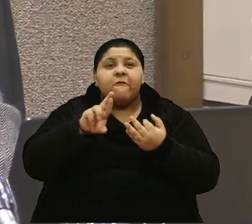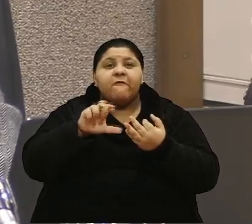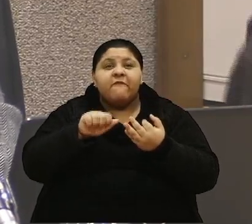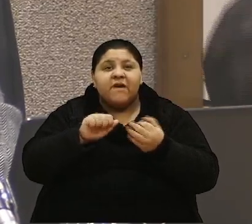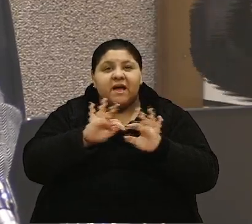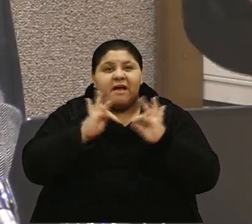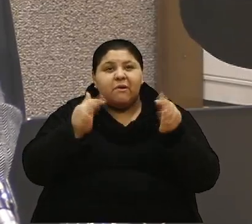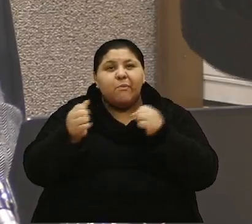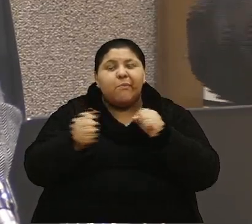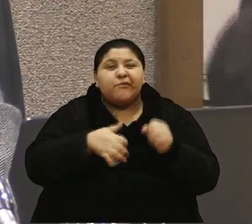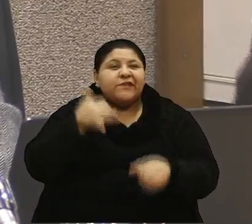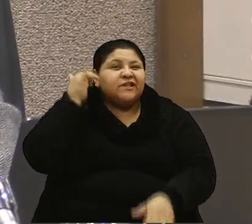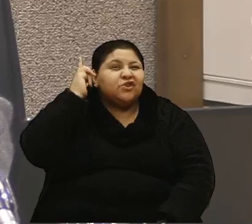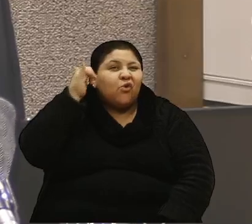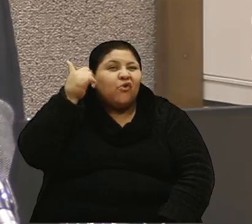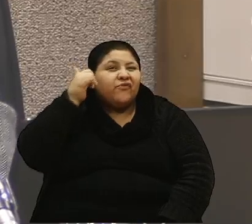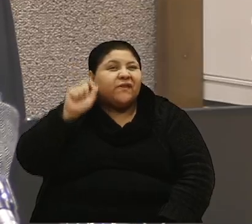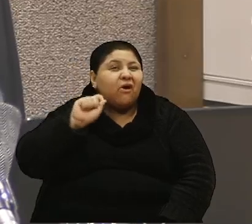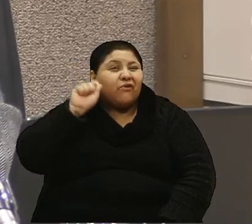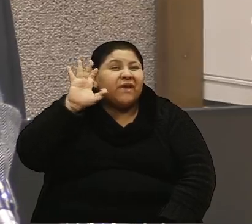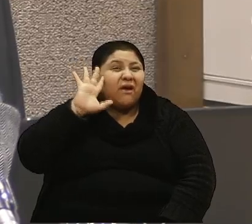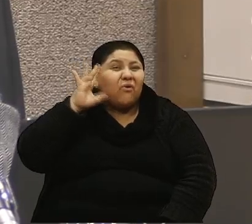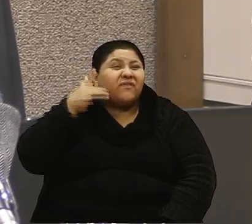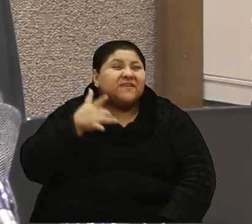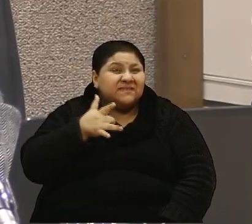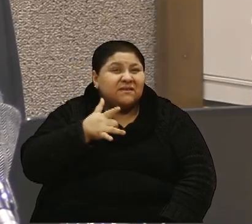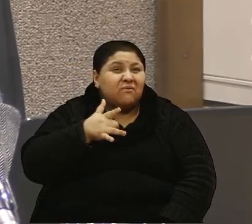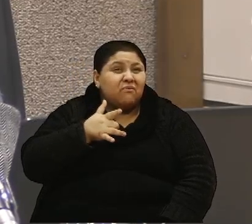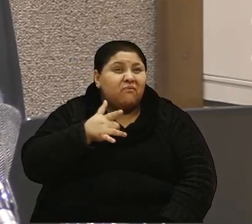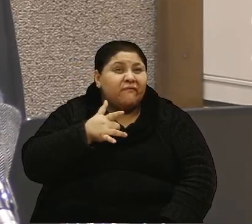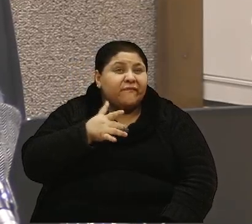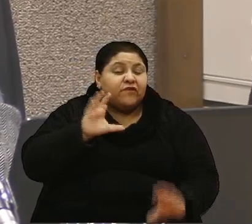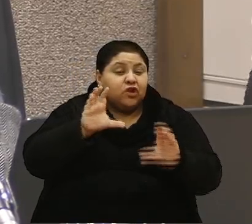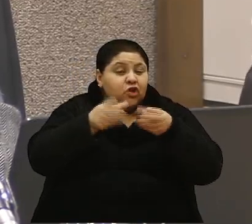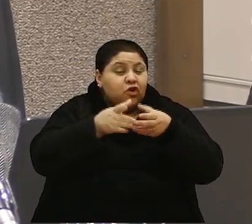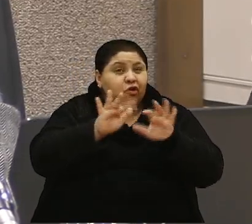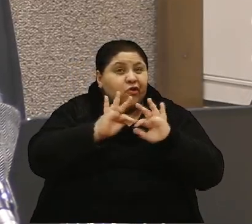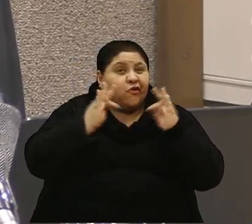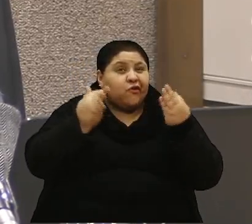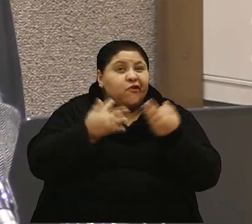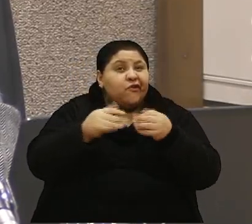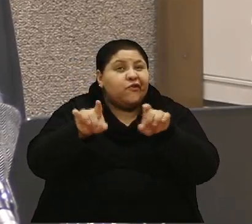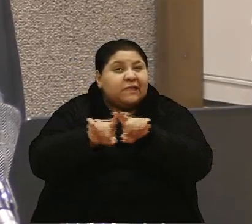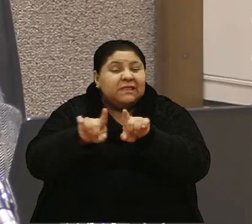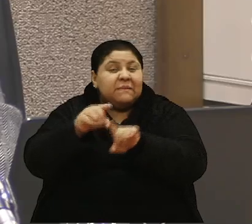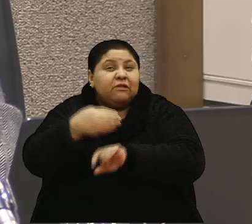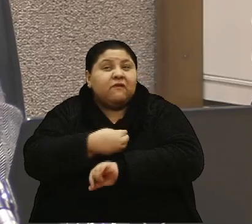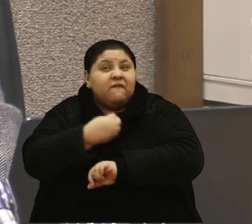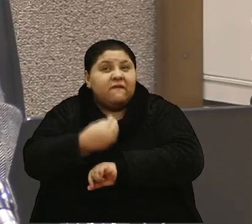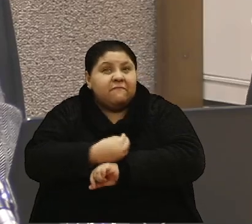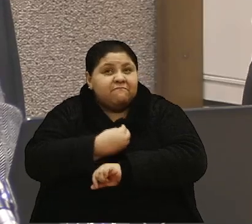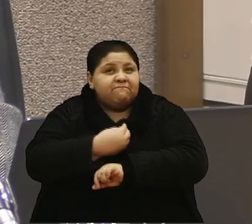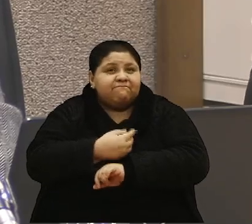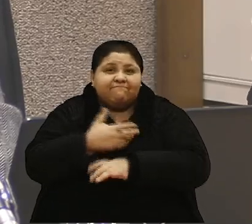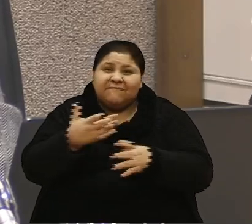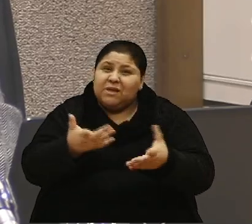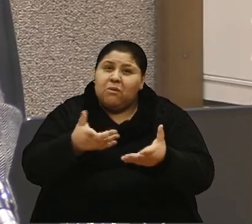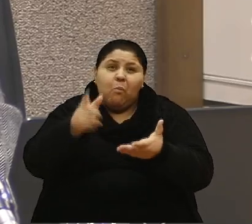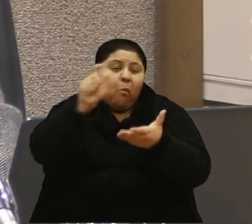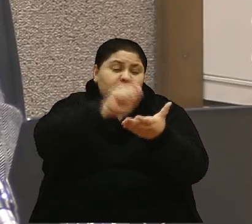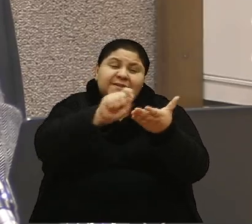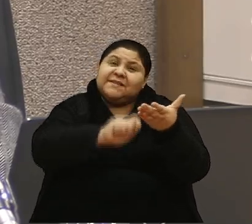pudesse contar os casos que atuei em vara de família e das situações que vivi, dá para escrever